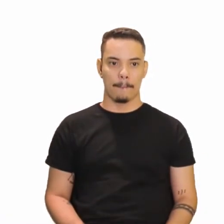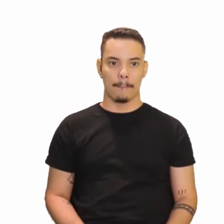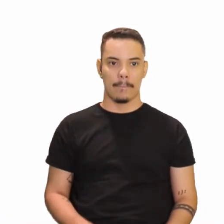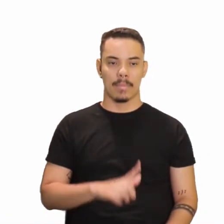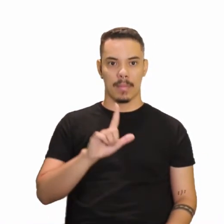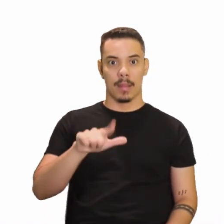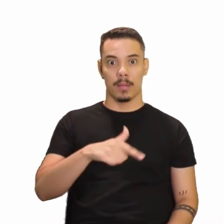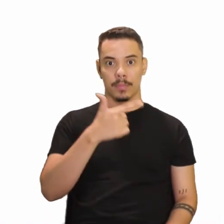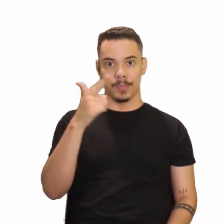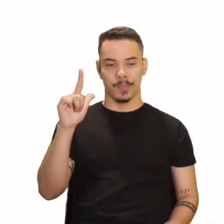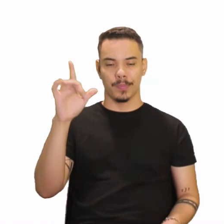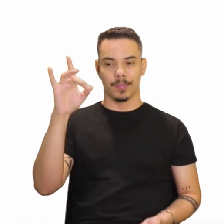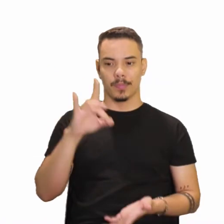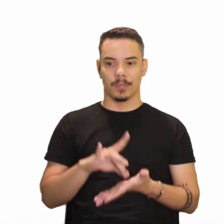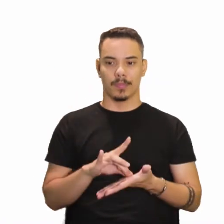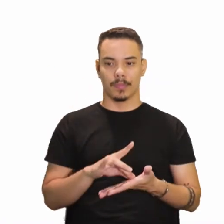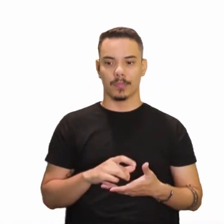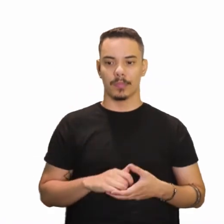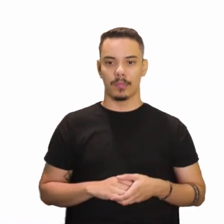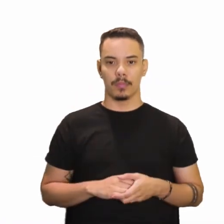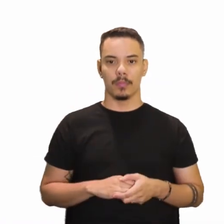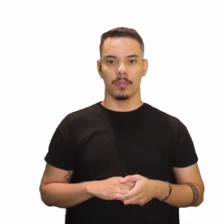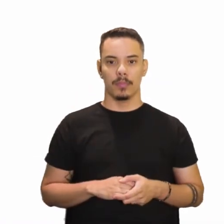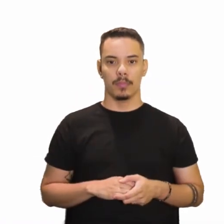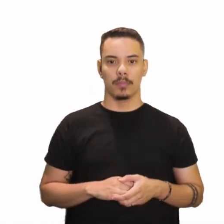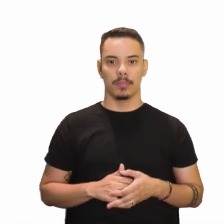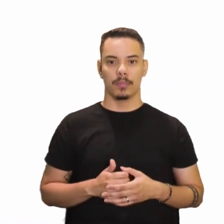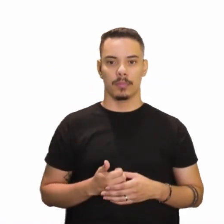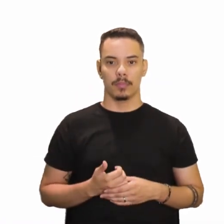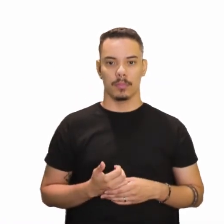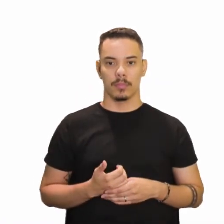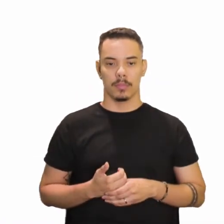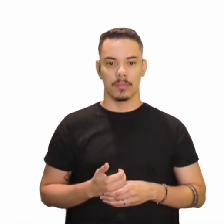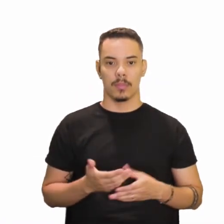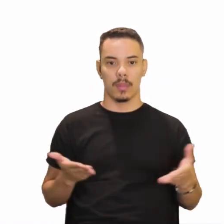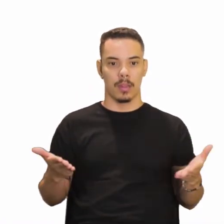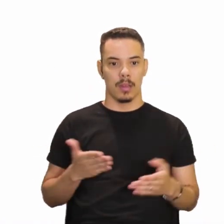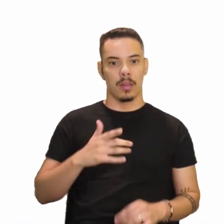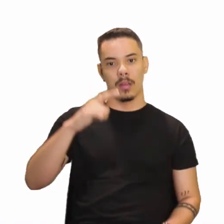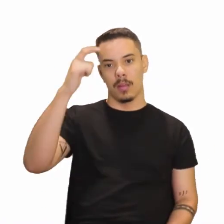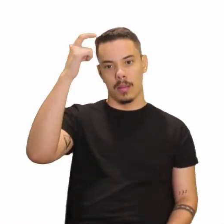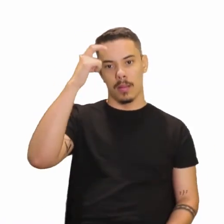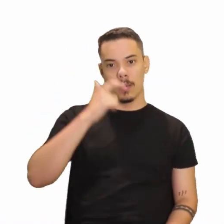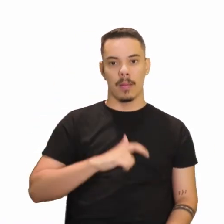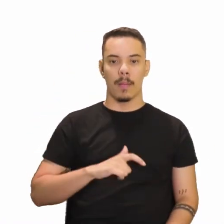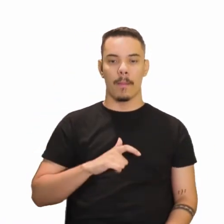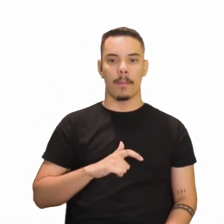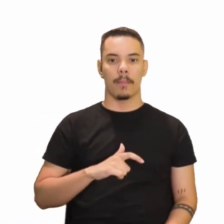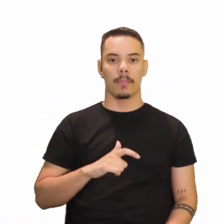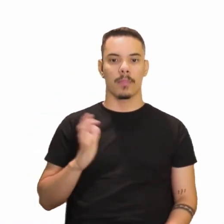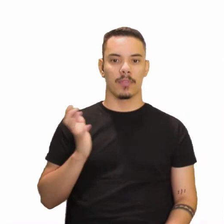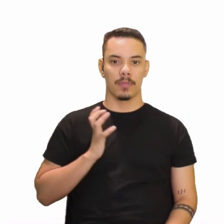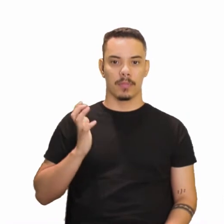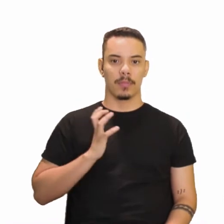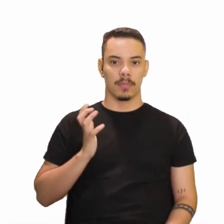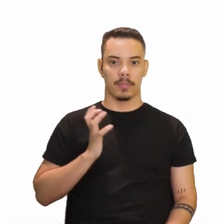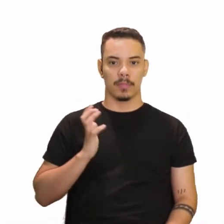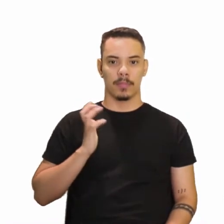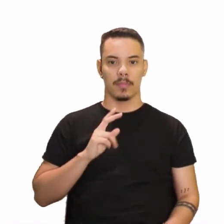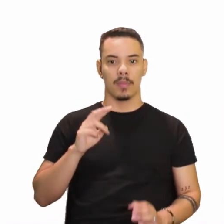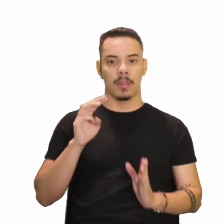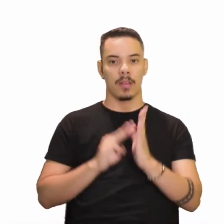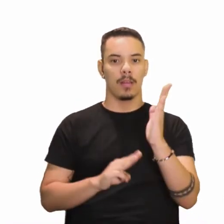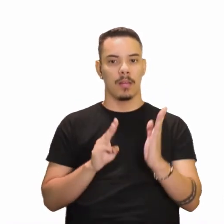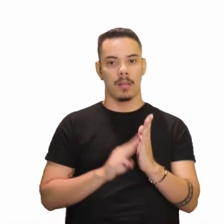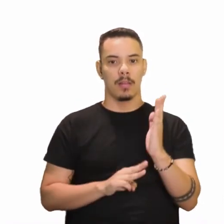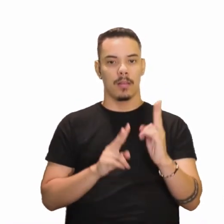outra realidade mais uma aqui ó agora eu sou milionário virtual no método